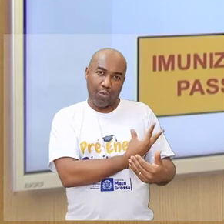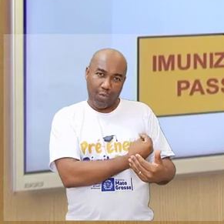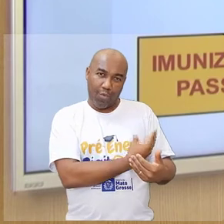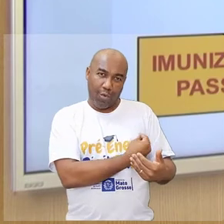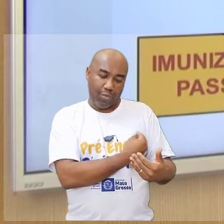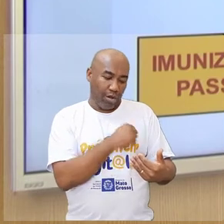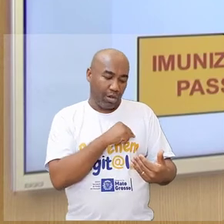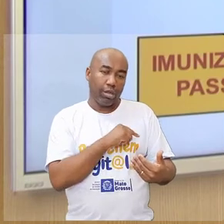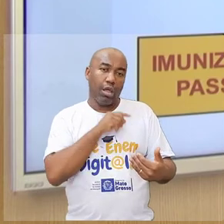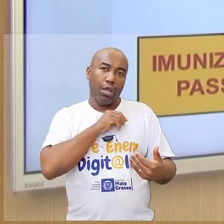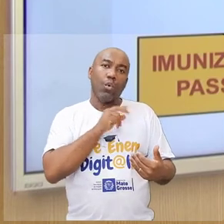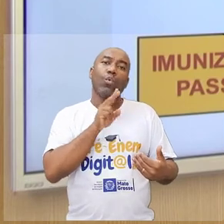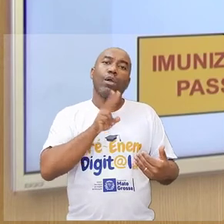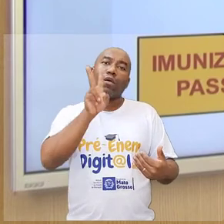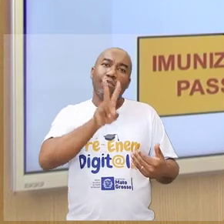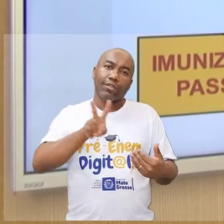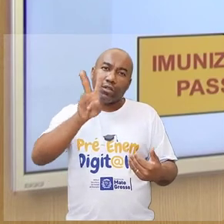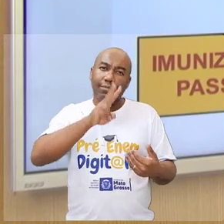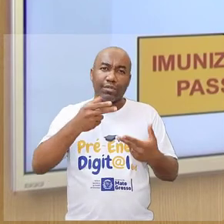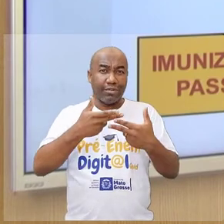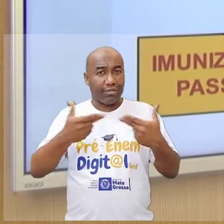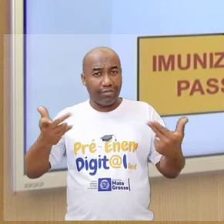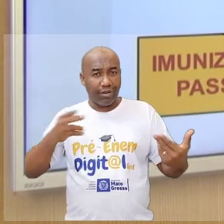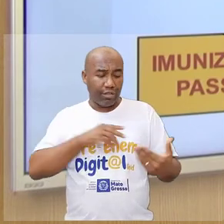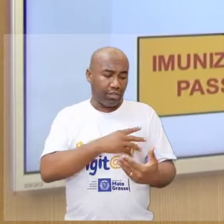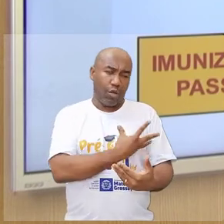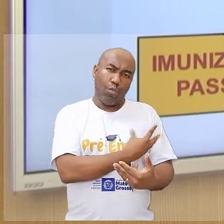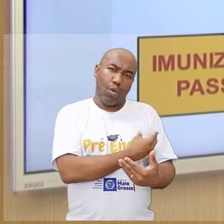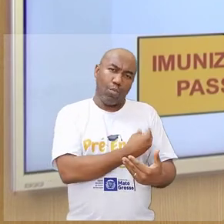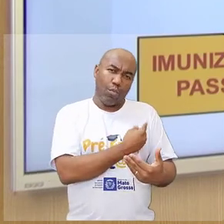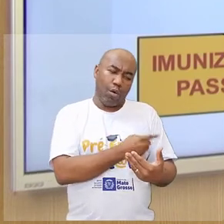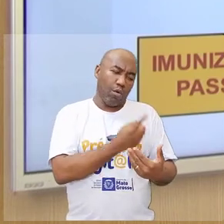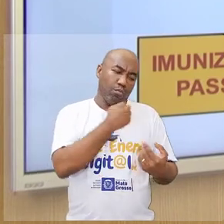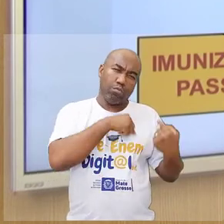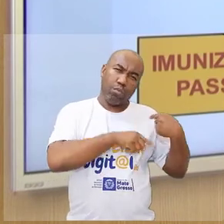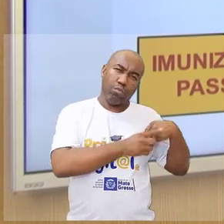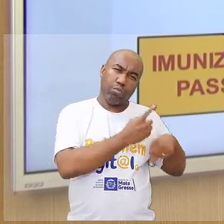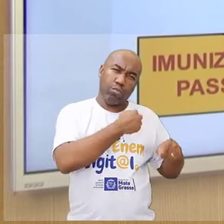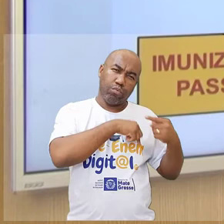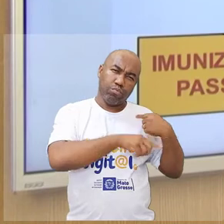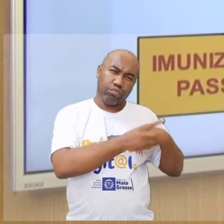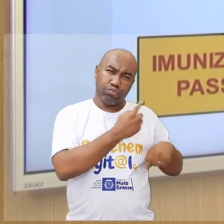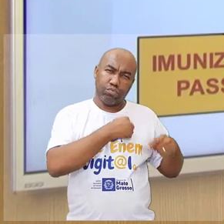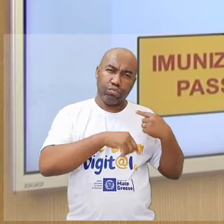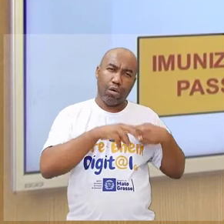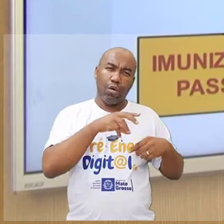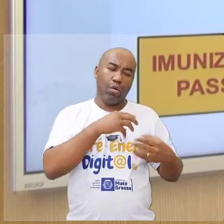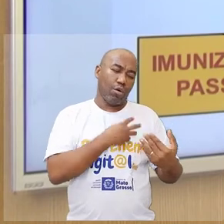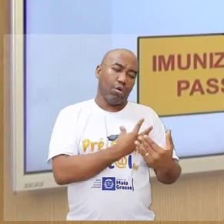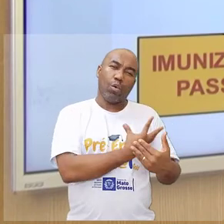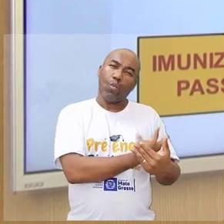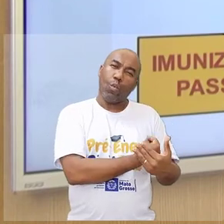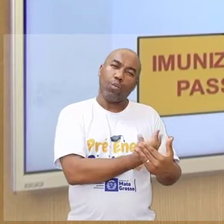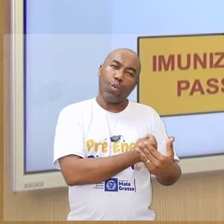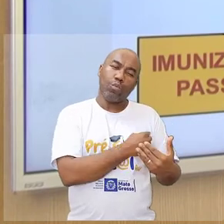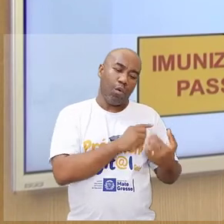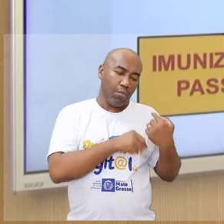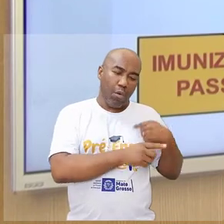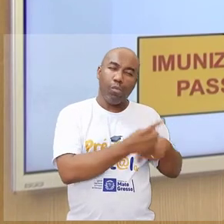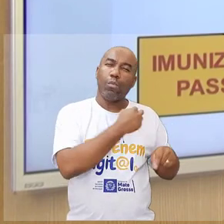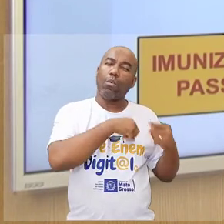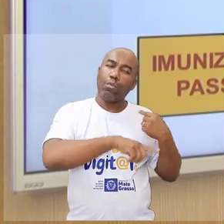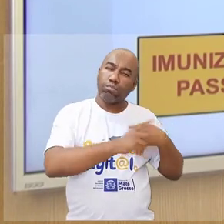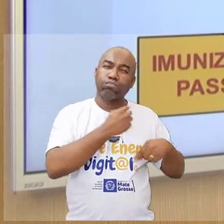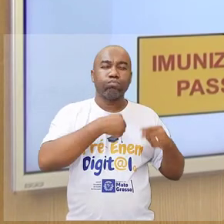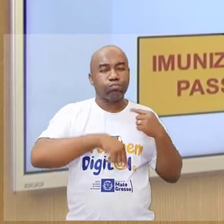recebendo nutrientes, mas também está recebendo proteínas de defesa. Ele está sendo imunizado, é uma imunização